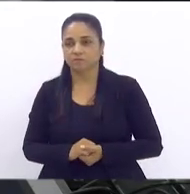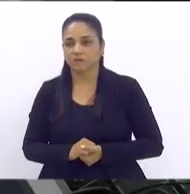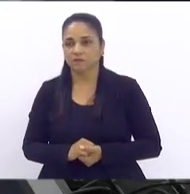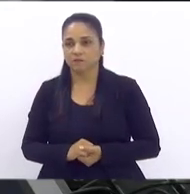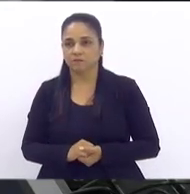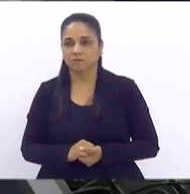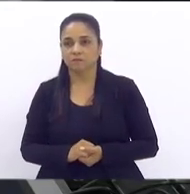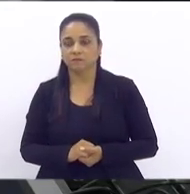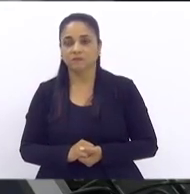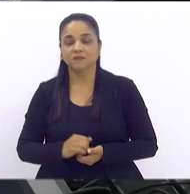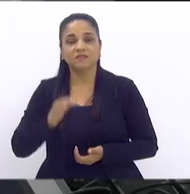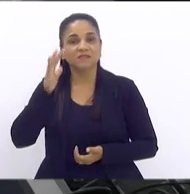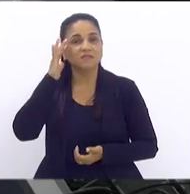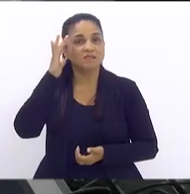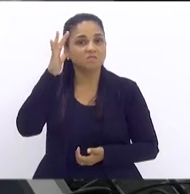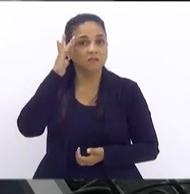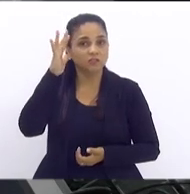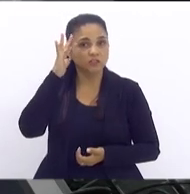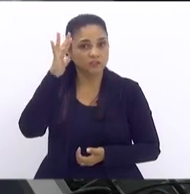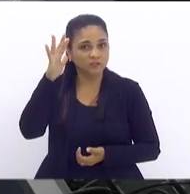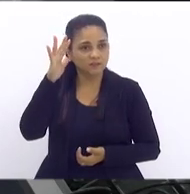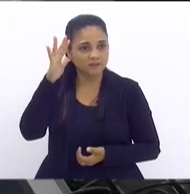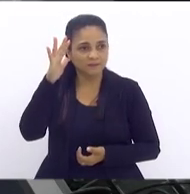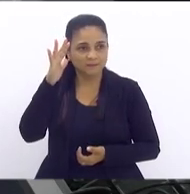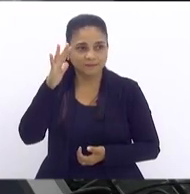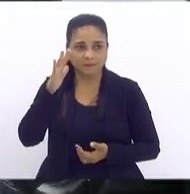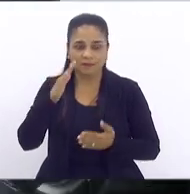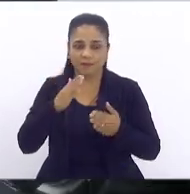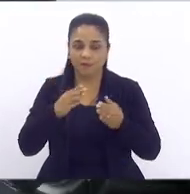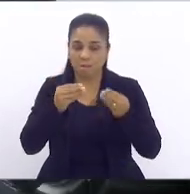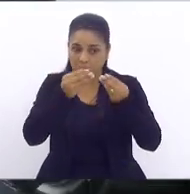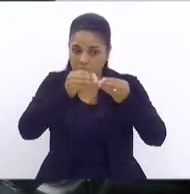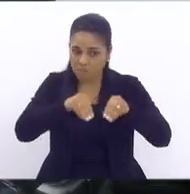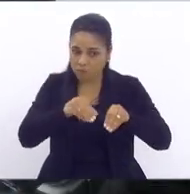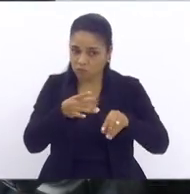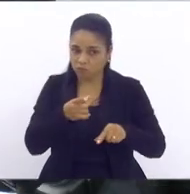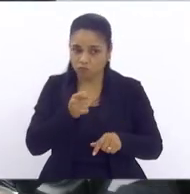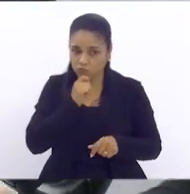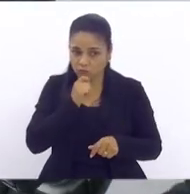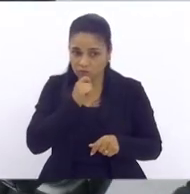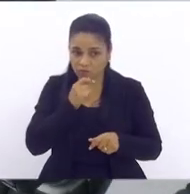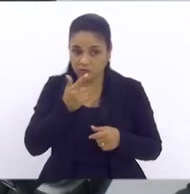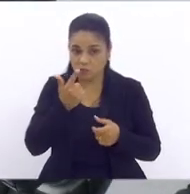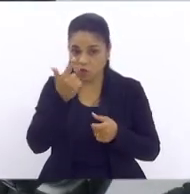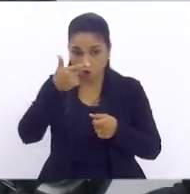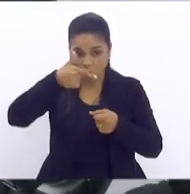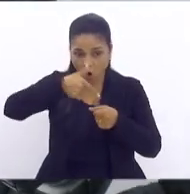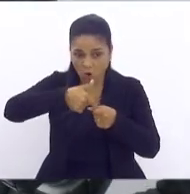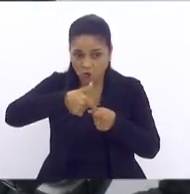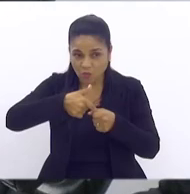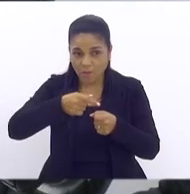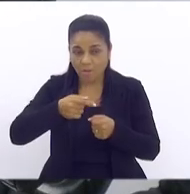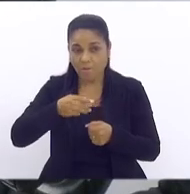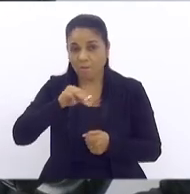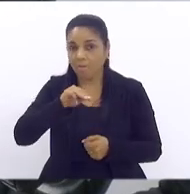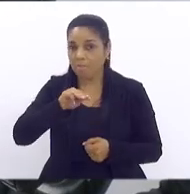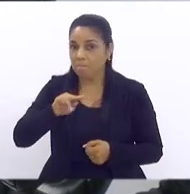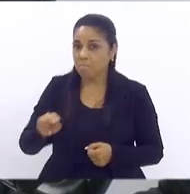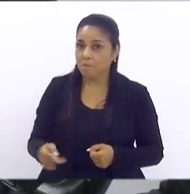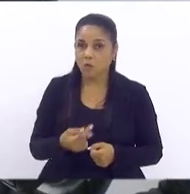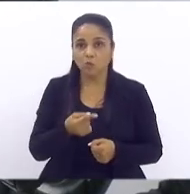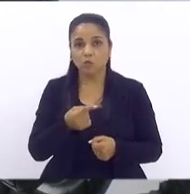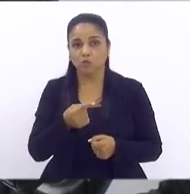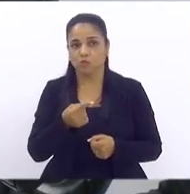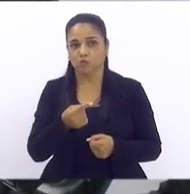E imagina que não causou dano. O dano. Imagina se tem quantos mil litros de óleo diesel dentro de um... Na Baía